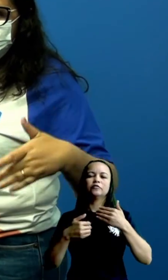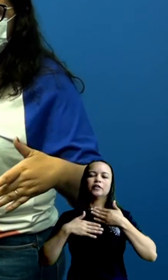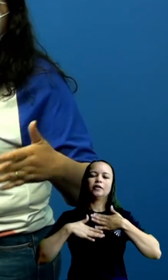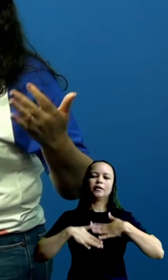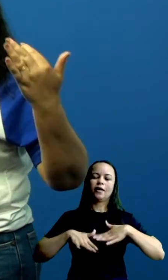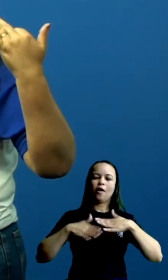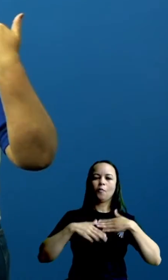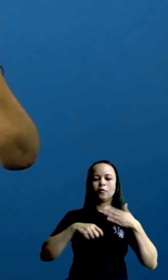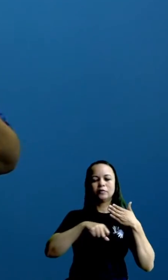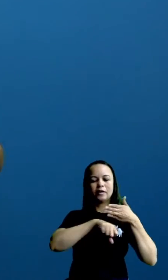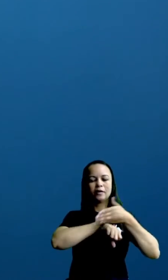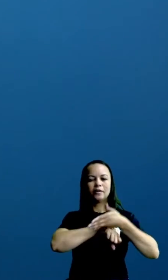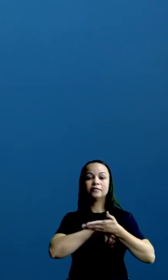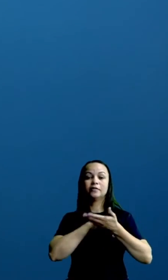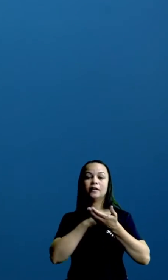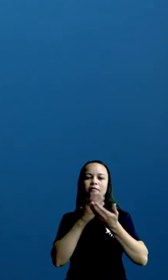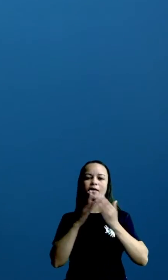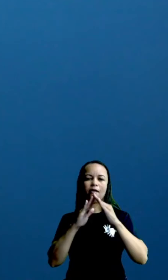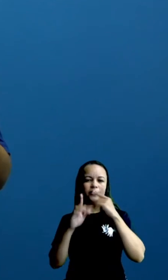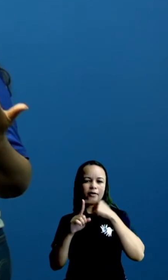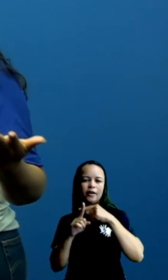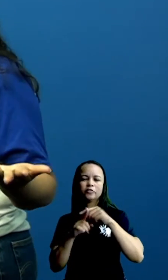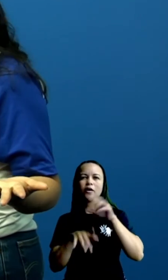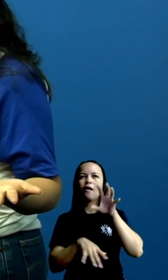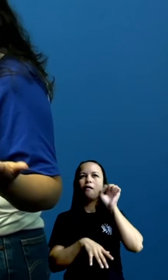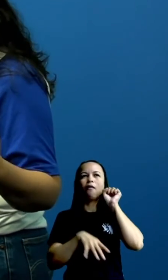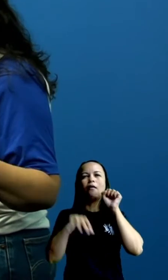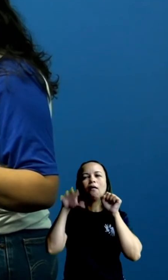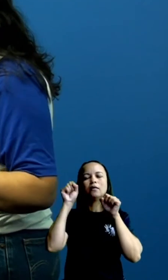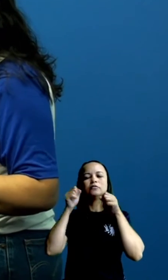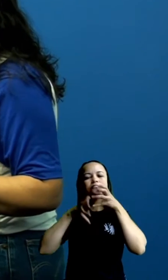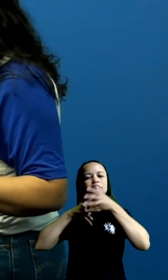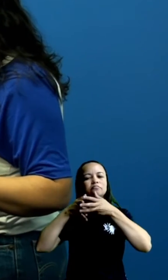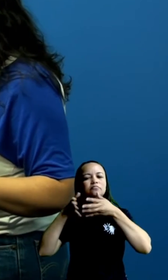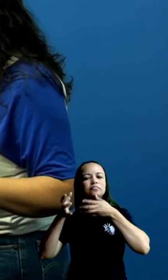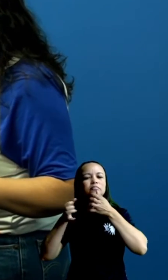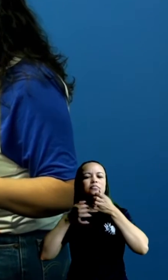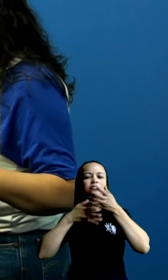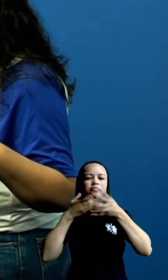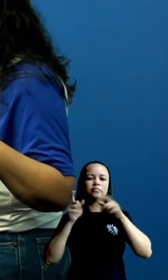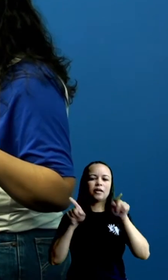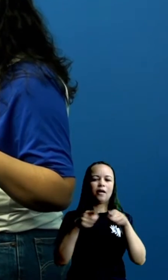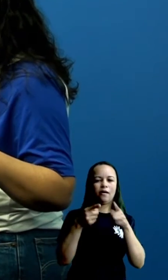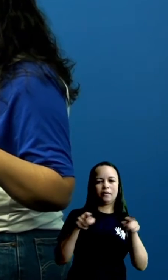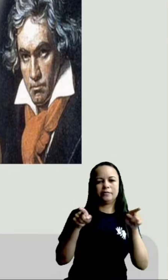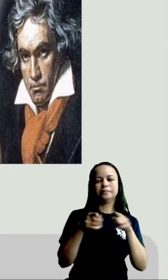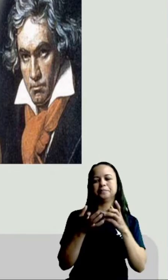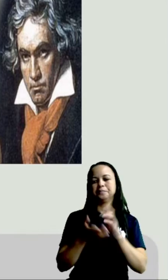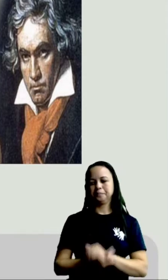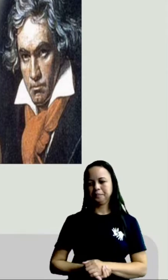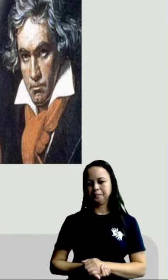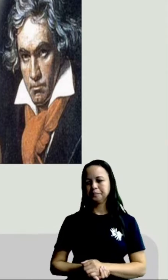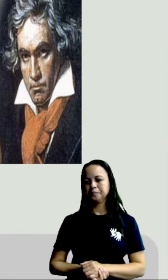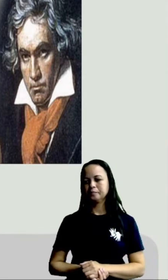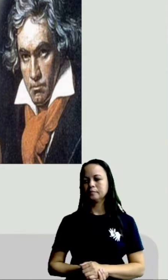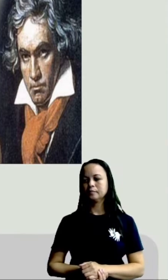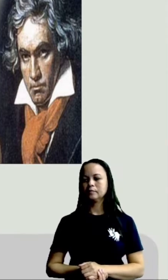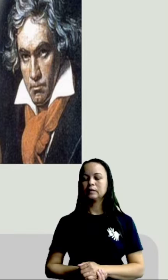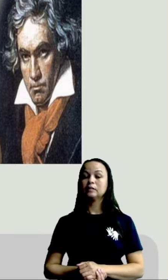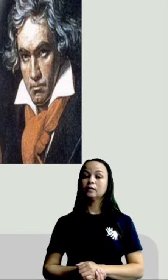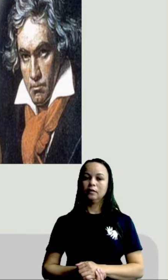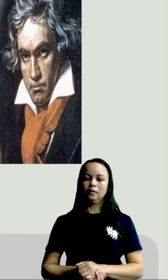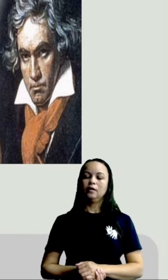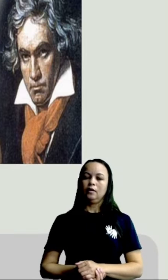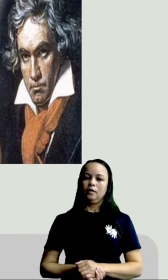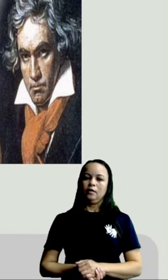fica calma quando eu entrar na igreja que escuta essa as músicas gregorianas Tá certo e é vale a